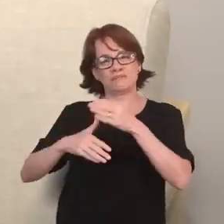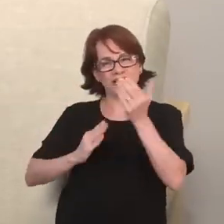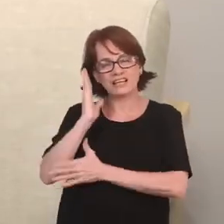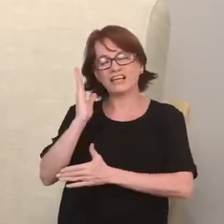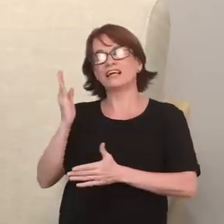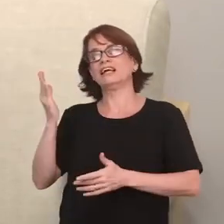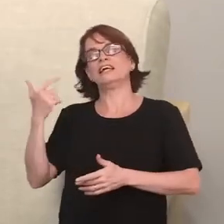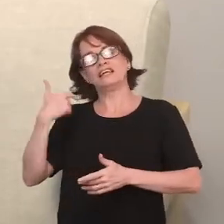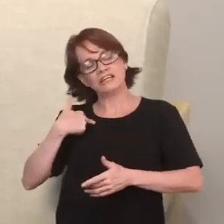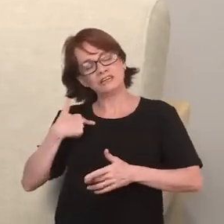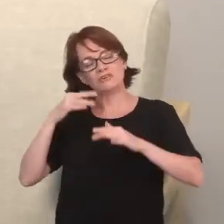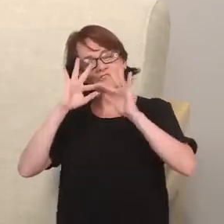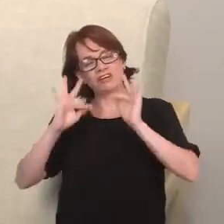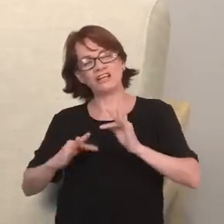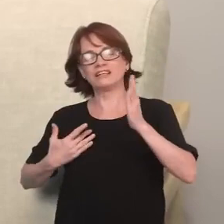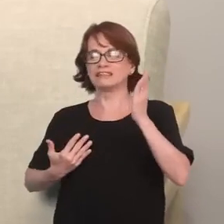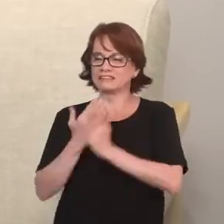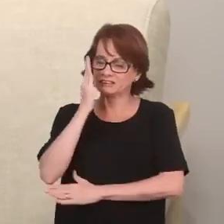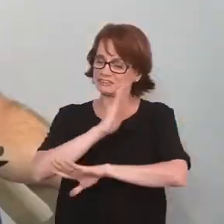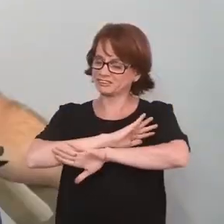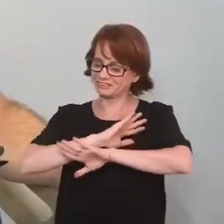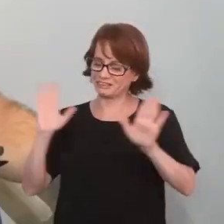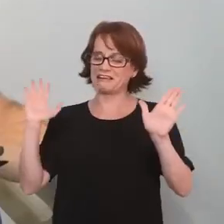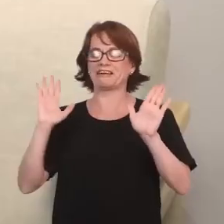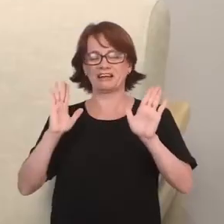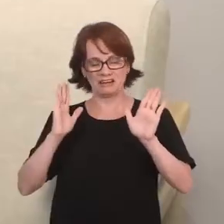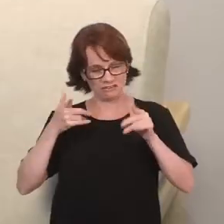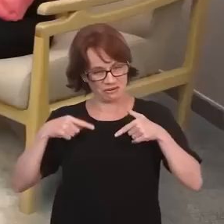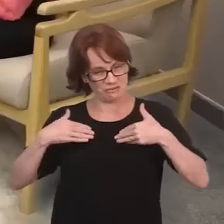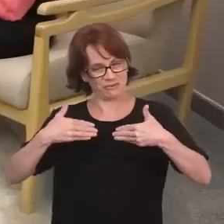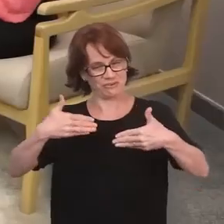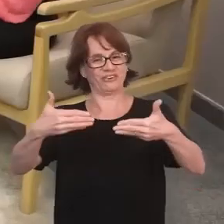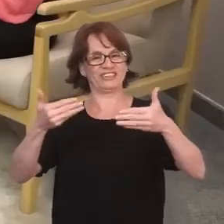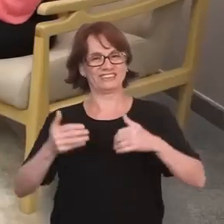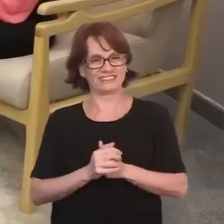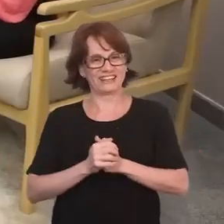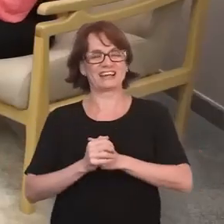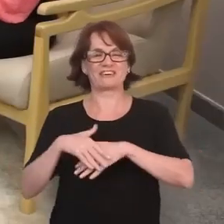eleito. Vamos pra cima agora. Chega de rasgação de seda.